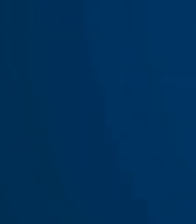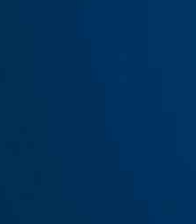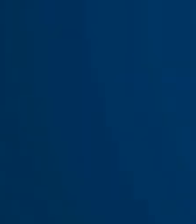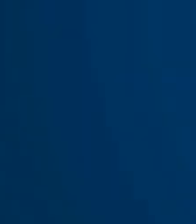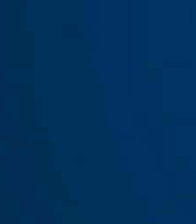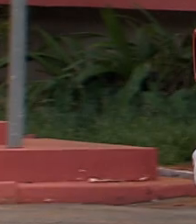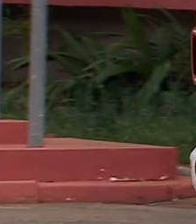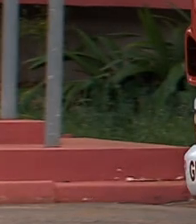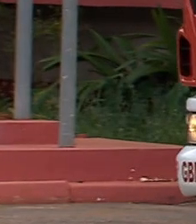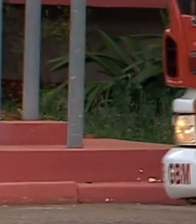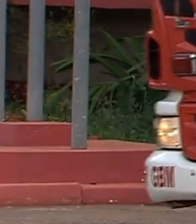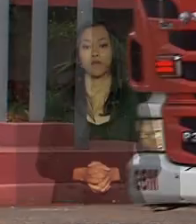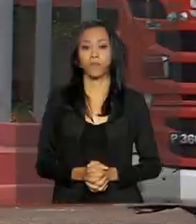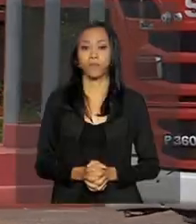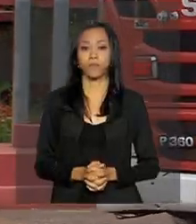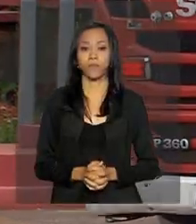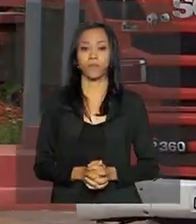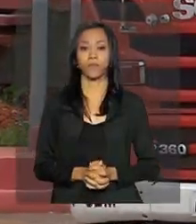Água.